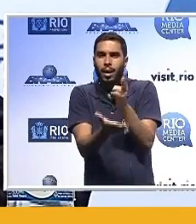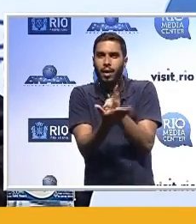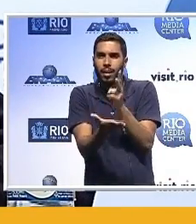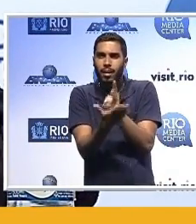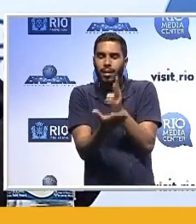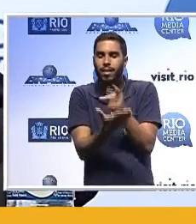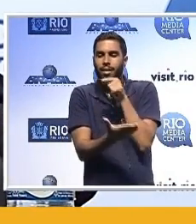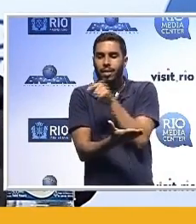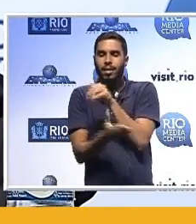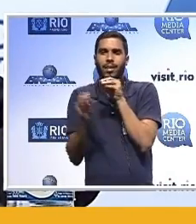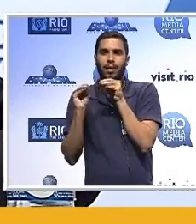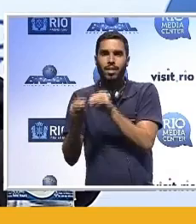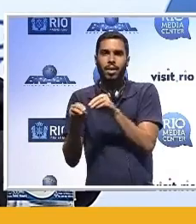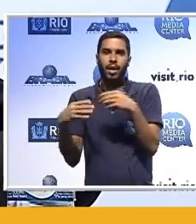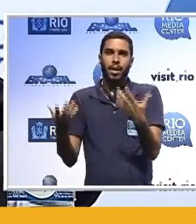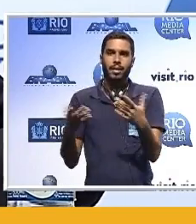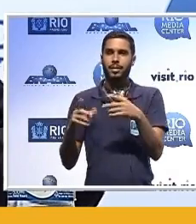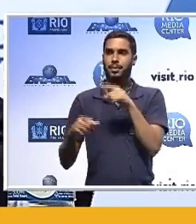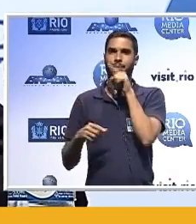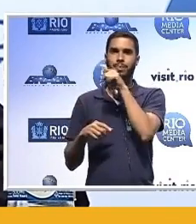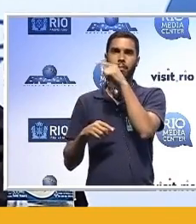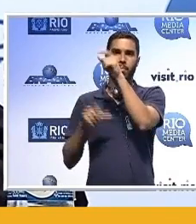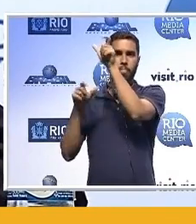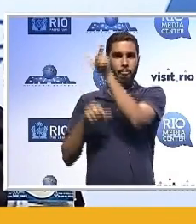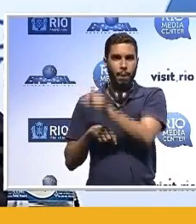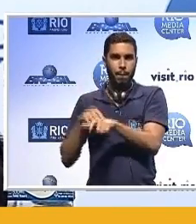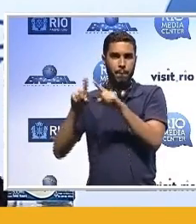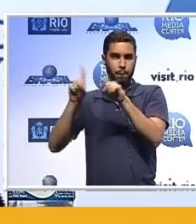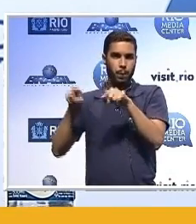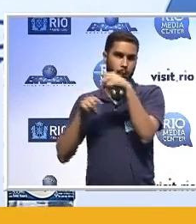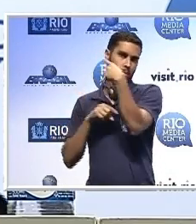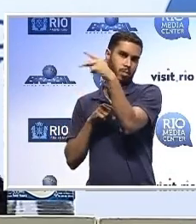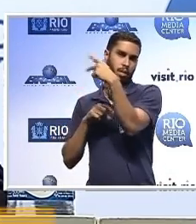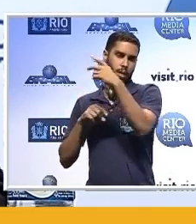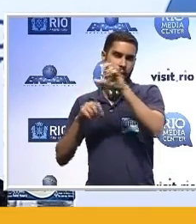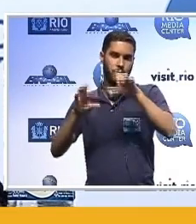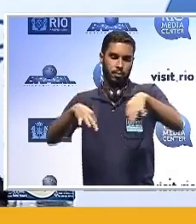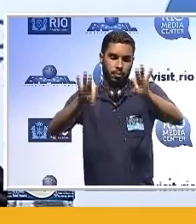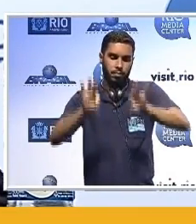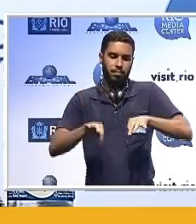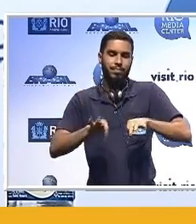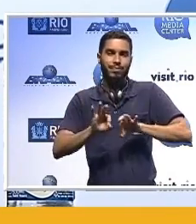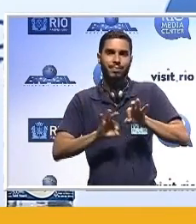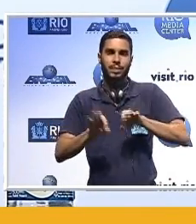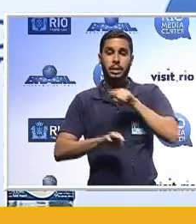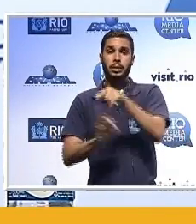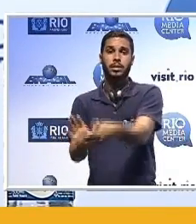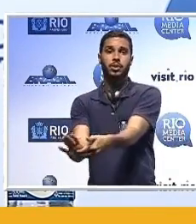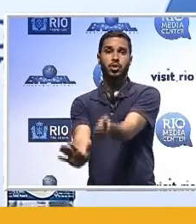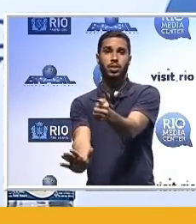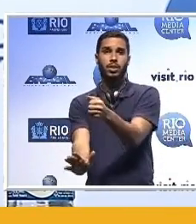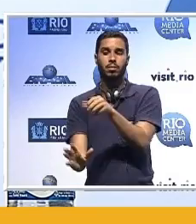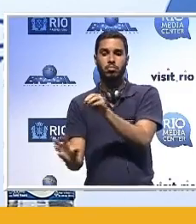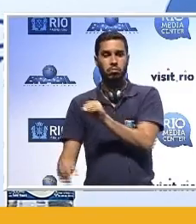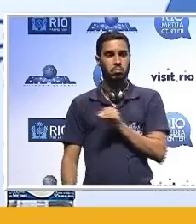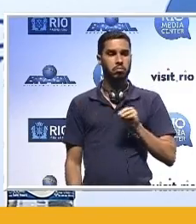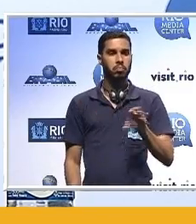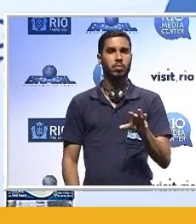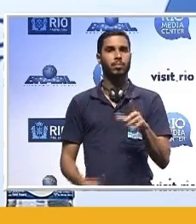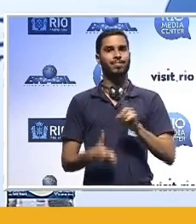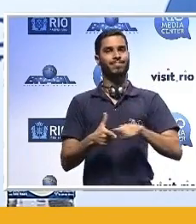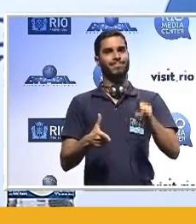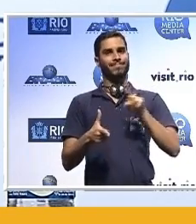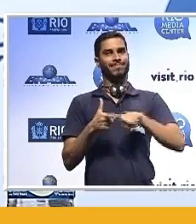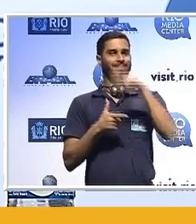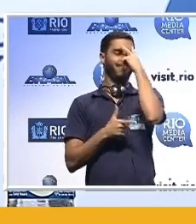lá, entendeu? Então, aquele deficiente, por certo, quando ele for procurar onde é que está, ele vai... Então, além da